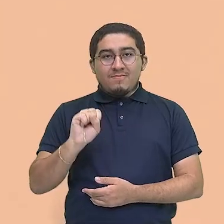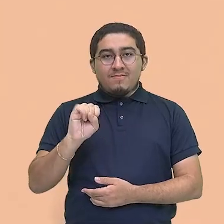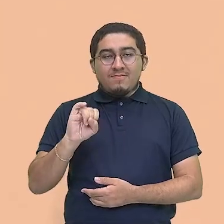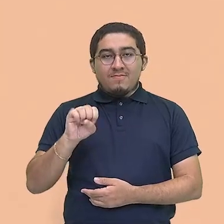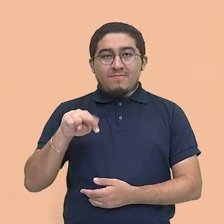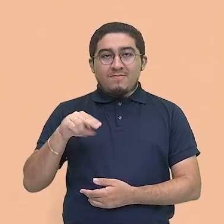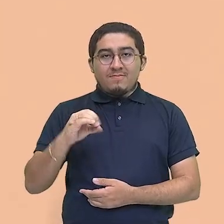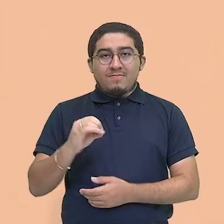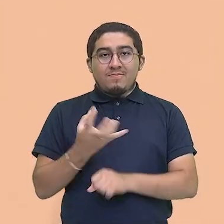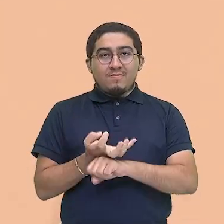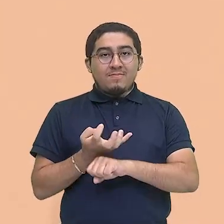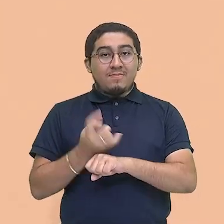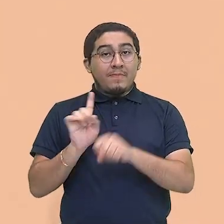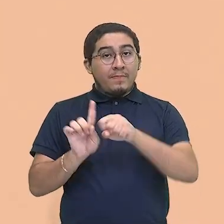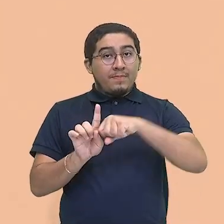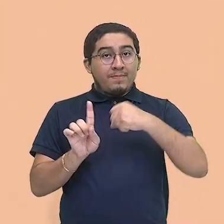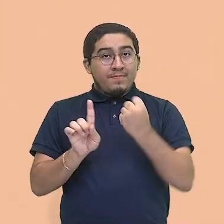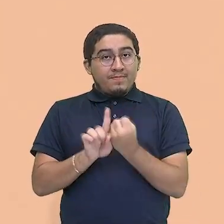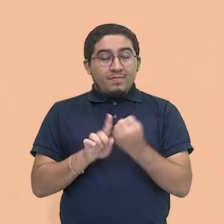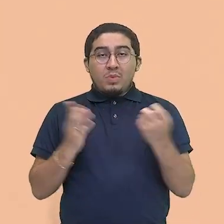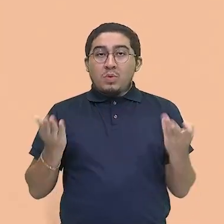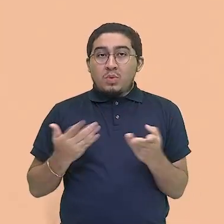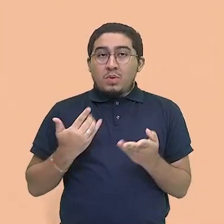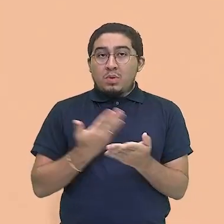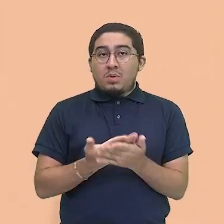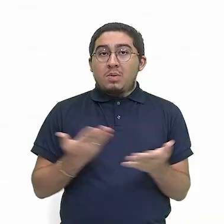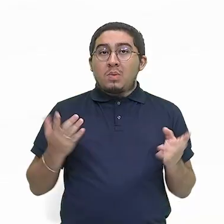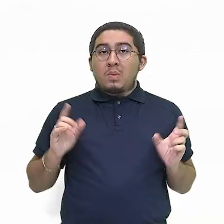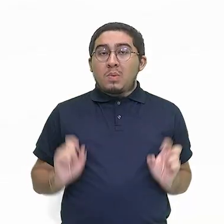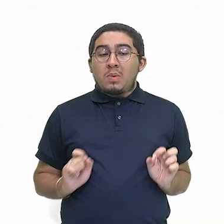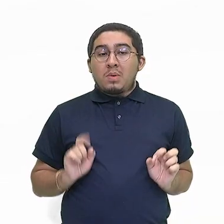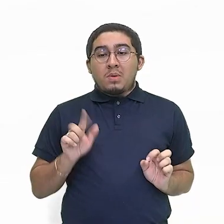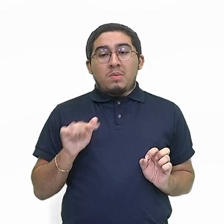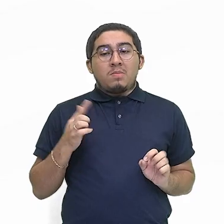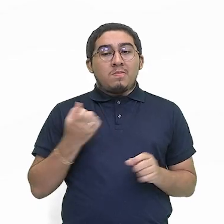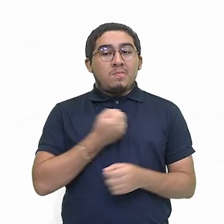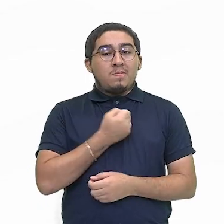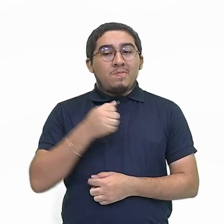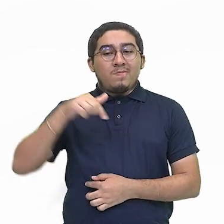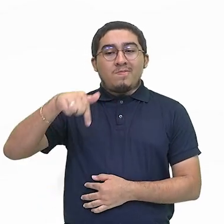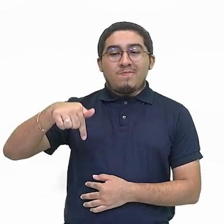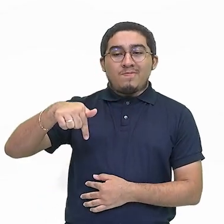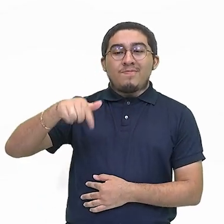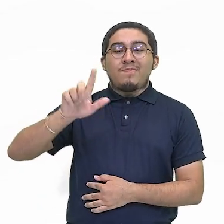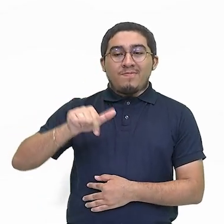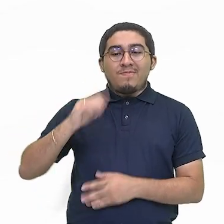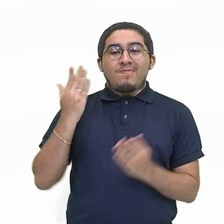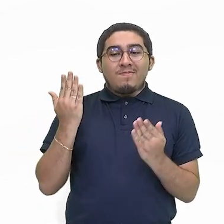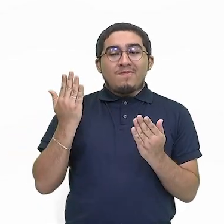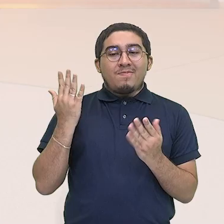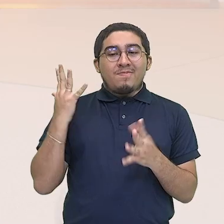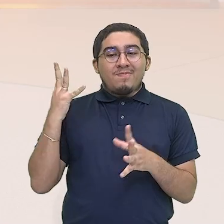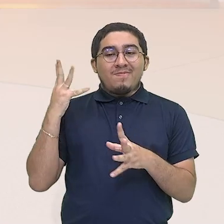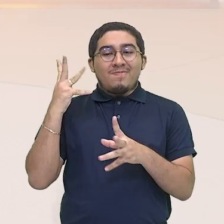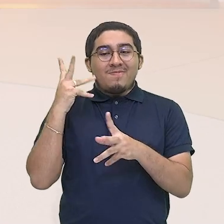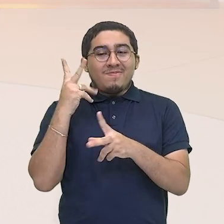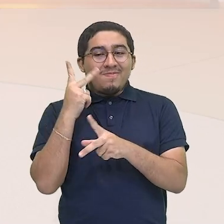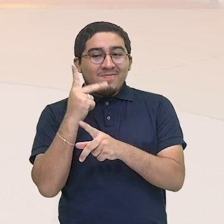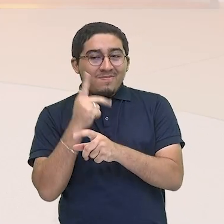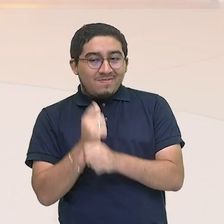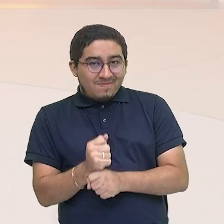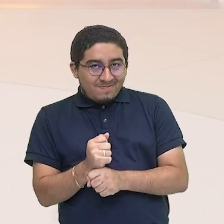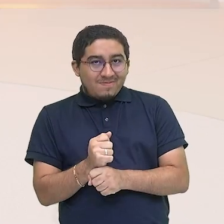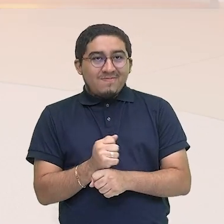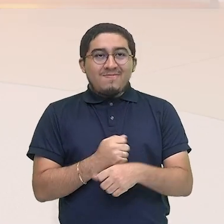do componente de Sociologia, e hoje a nossa aula é a aula de número 7, a nossa aula de revisão e avaliação,